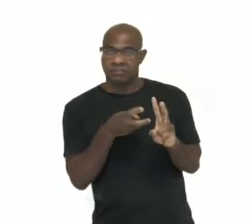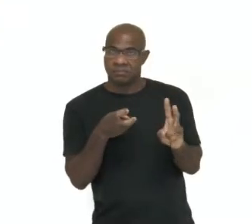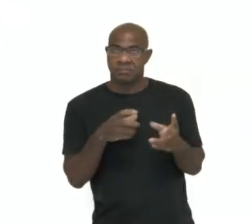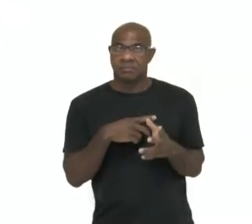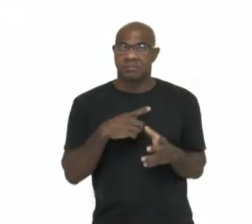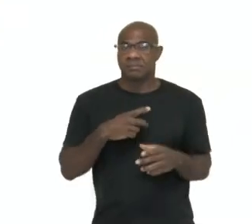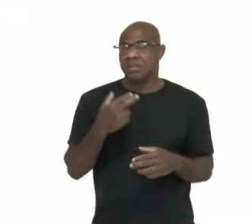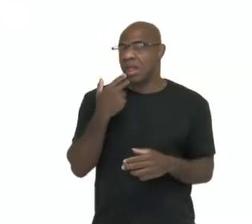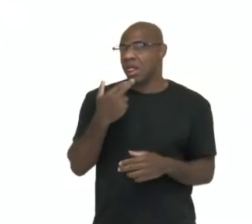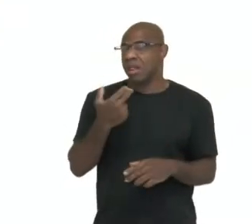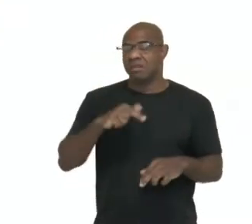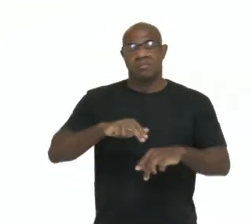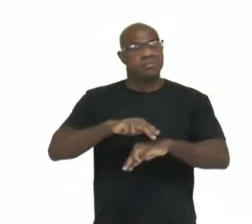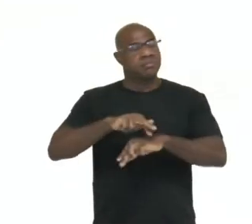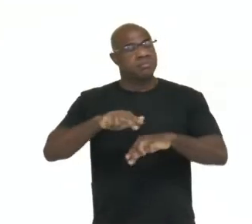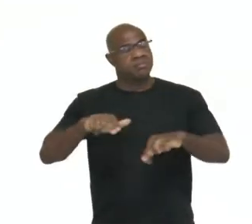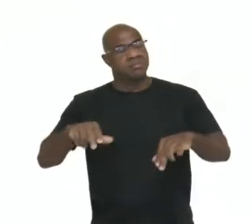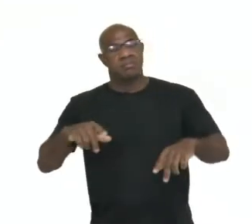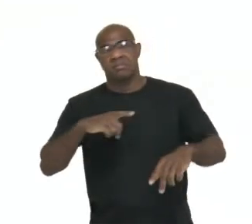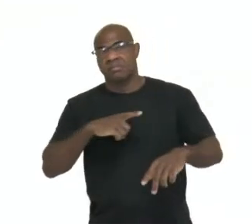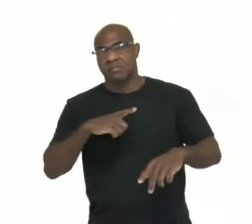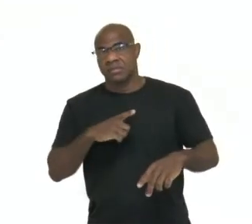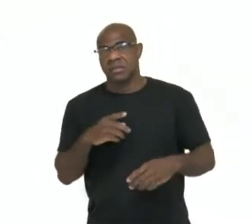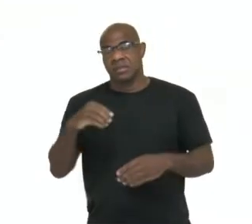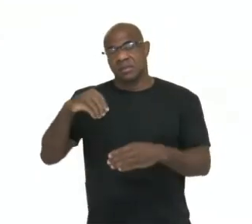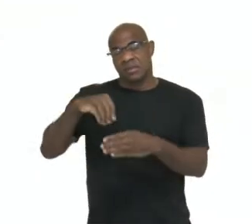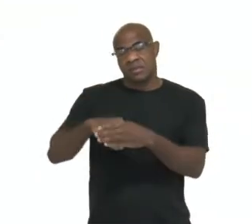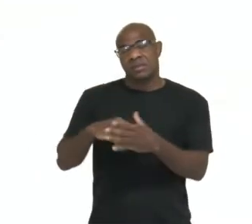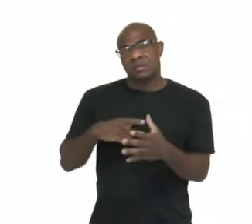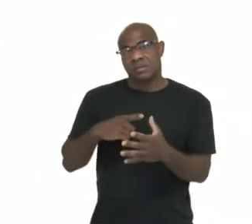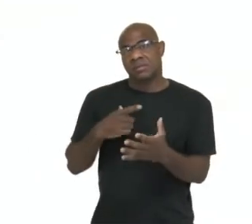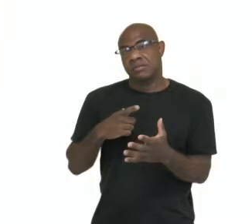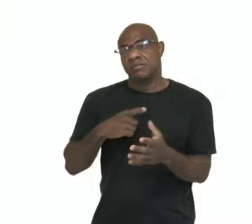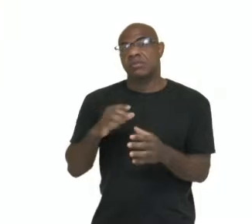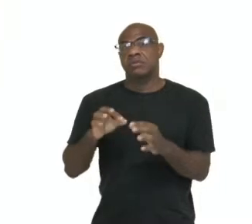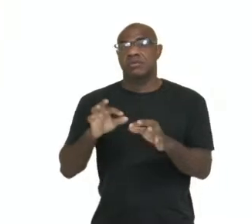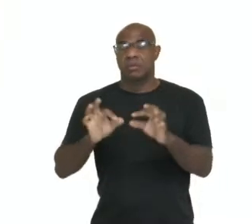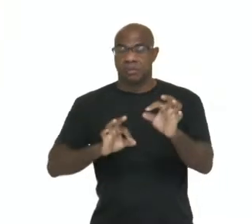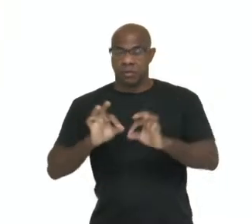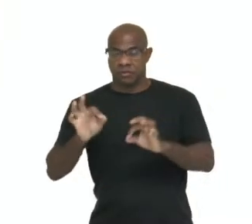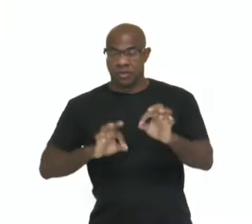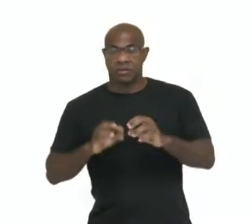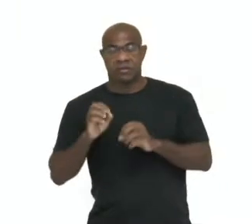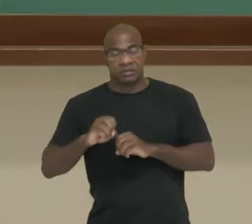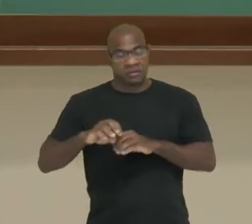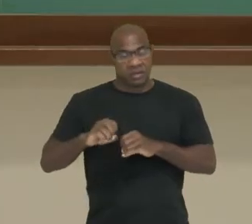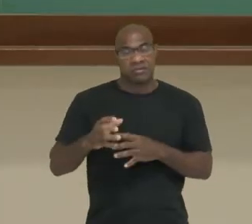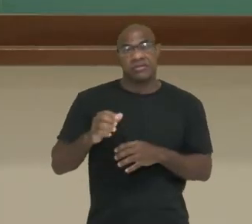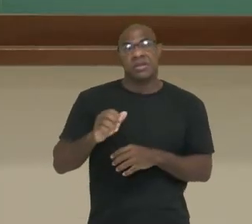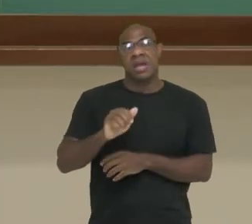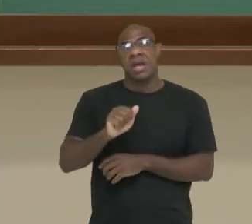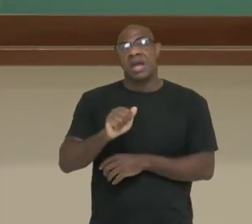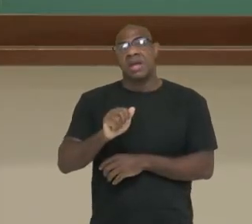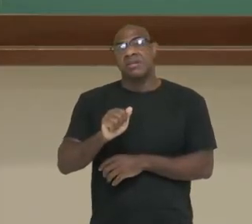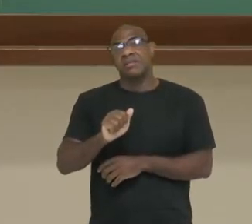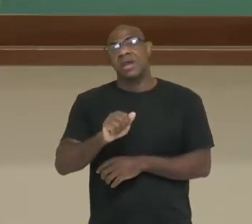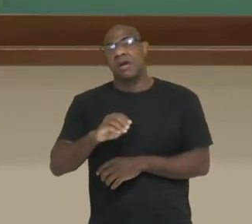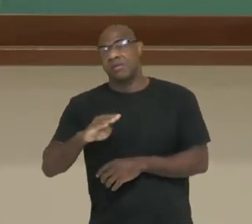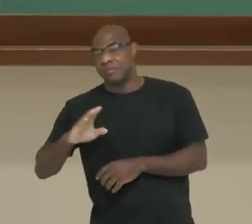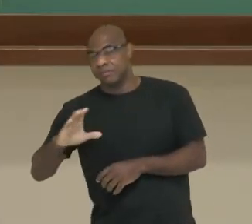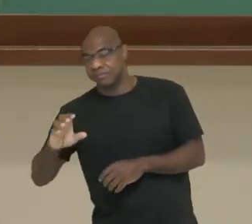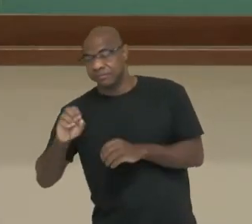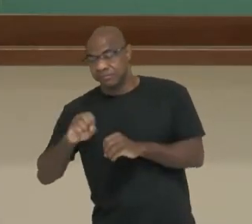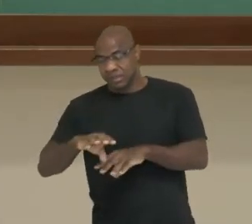diversas, que participavam de um programa de alfabetização e precisavam se comunicar entre si. Então o teatro-imagem, né? Então através